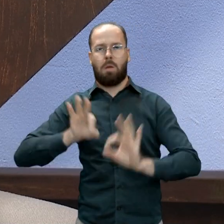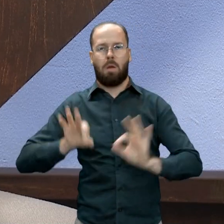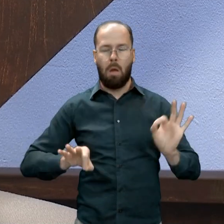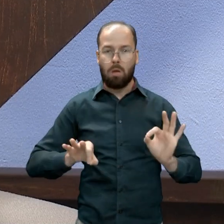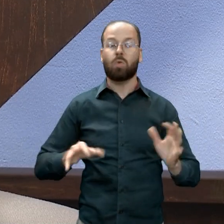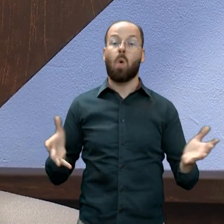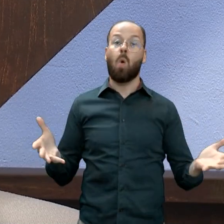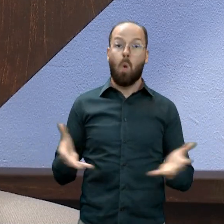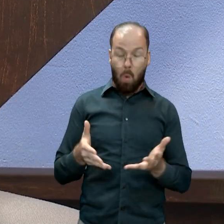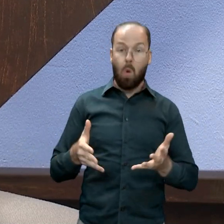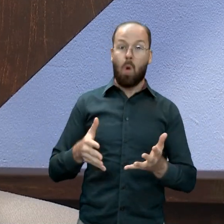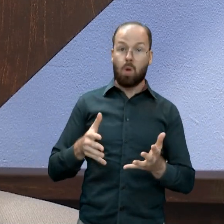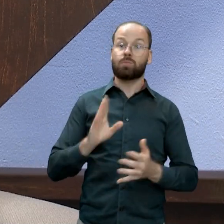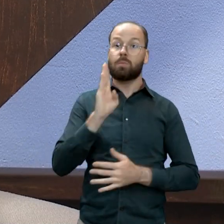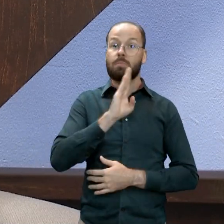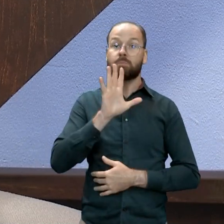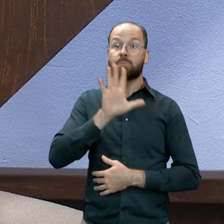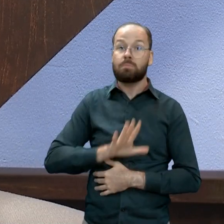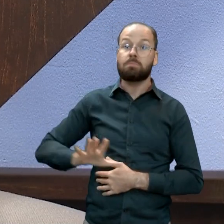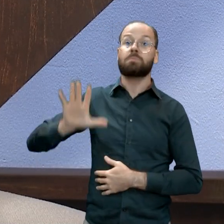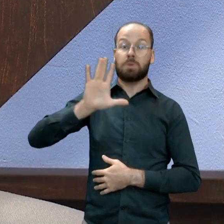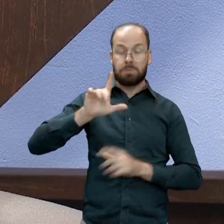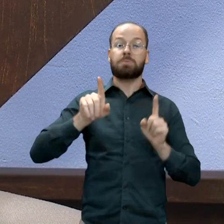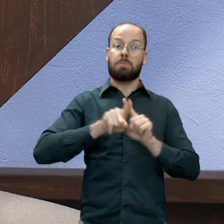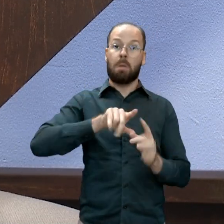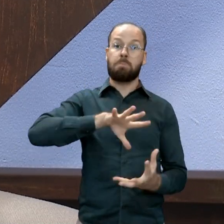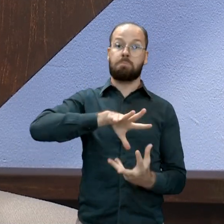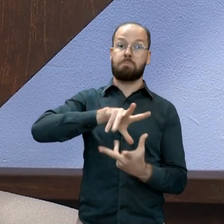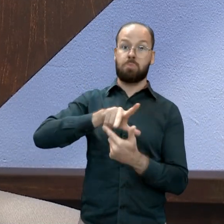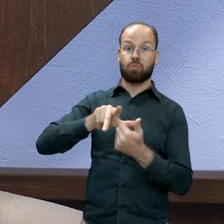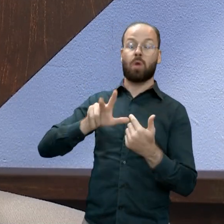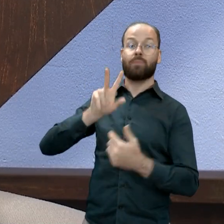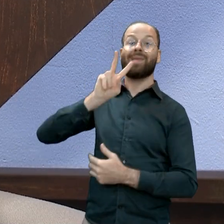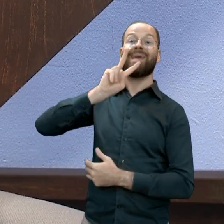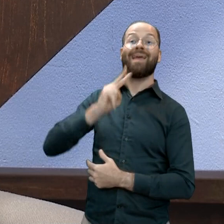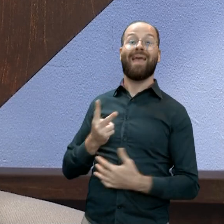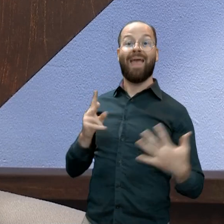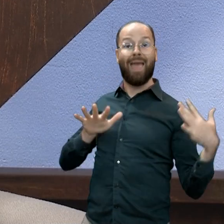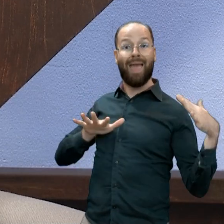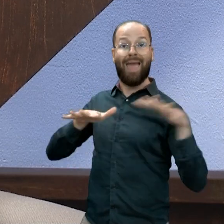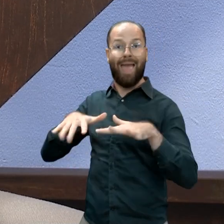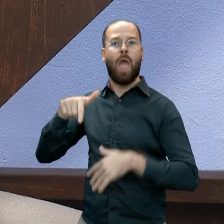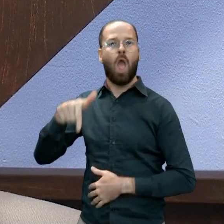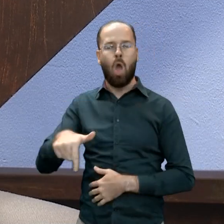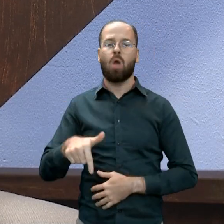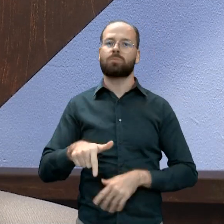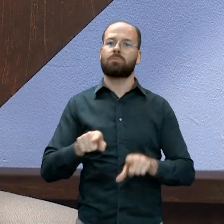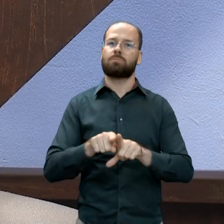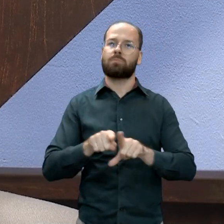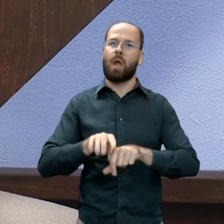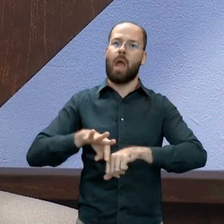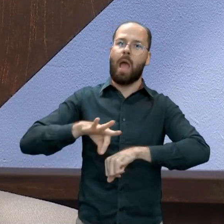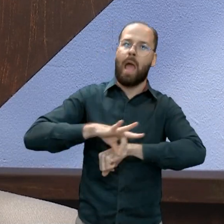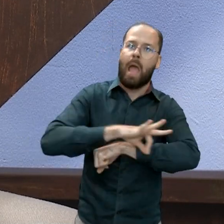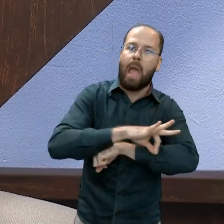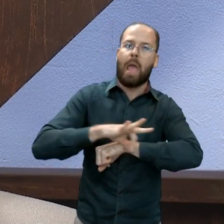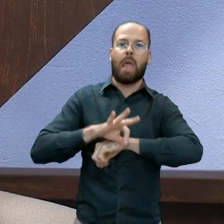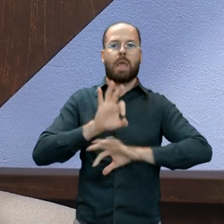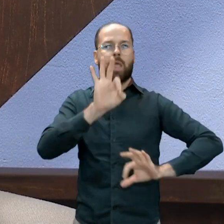têm reconhecimento nacional e internacional, né, Oswaldo, em termos de arquitetura, em termos